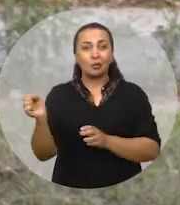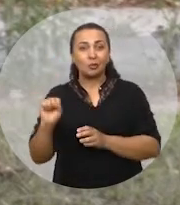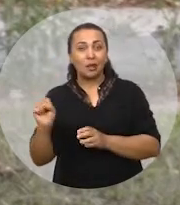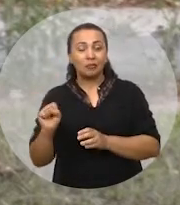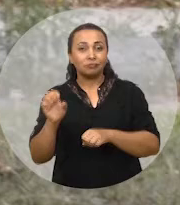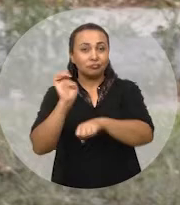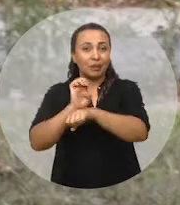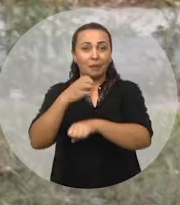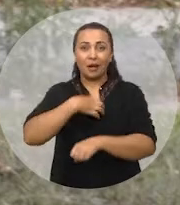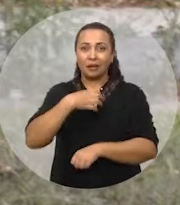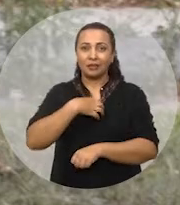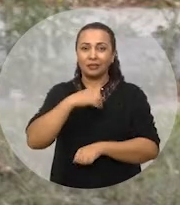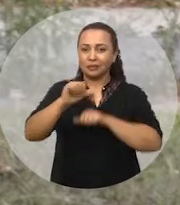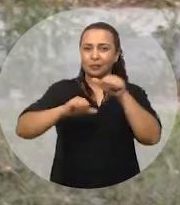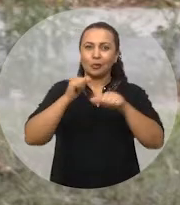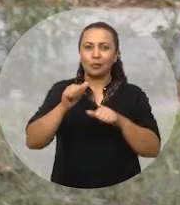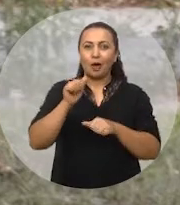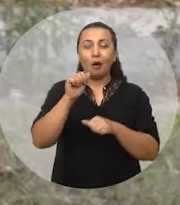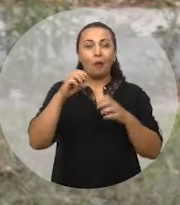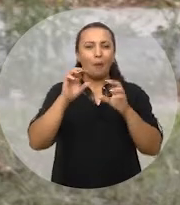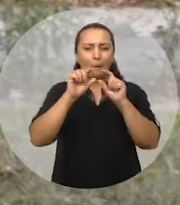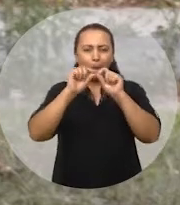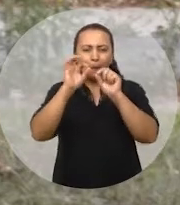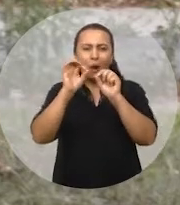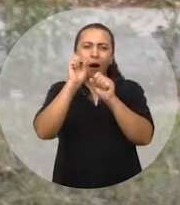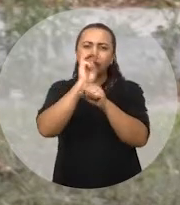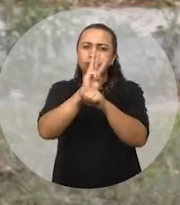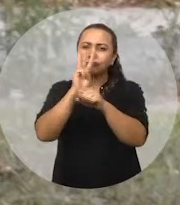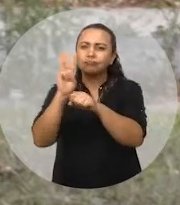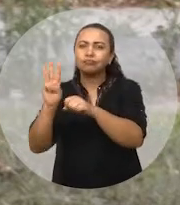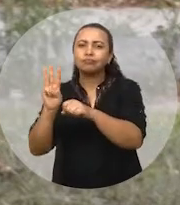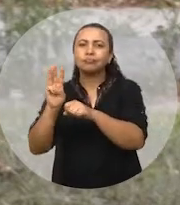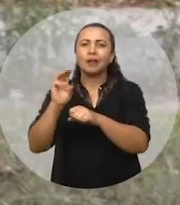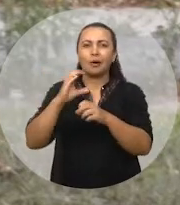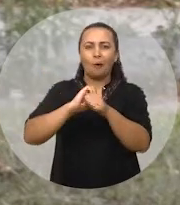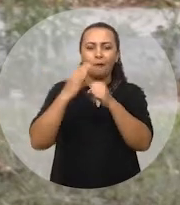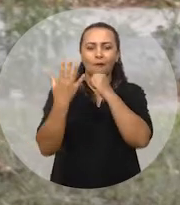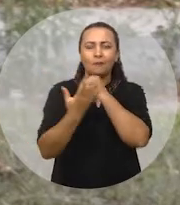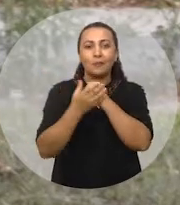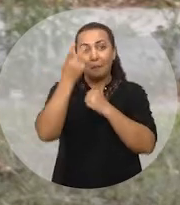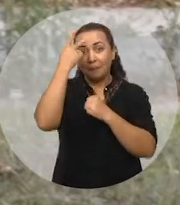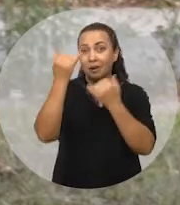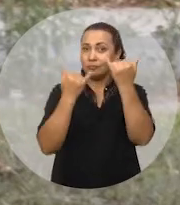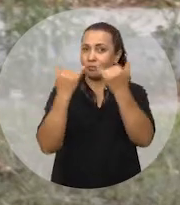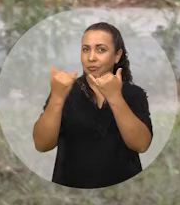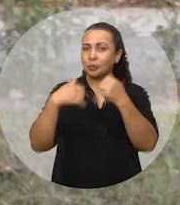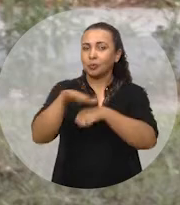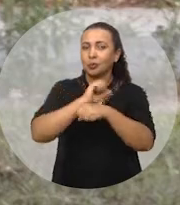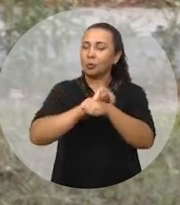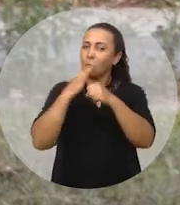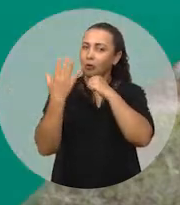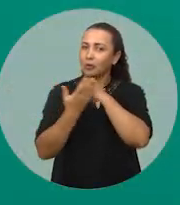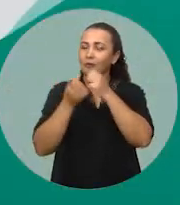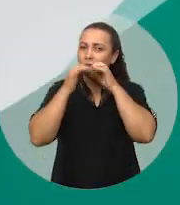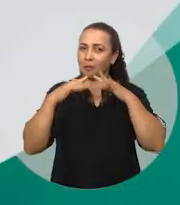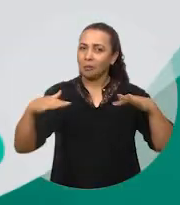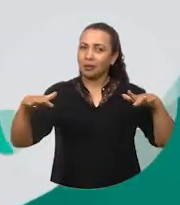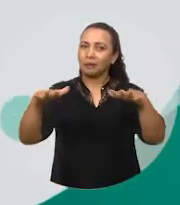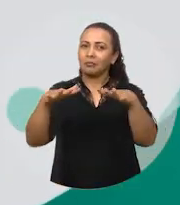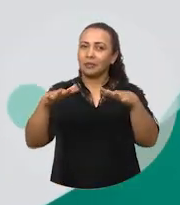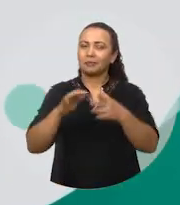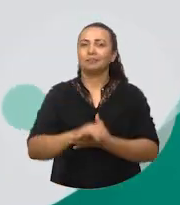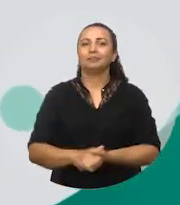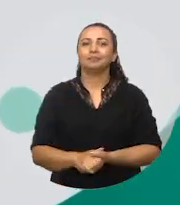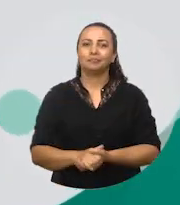o portal GeoCovid. Tudo para você ficar muito bem informado a respeito da pandemia do coronavírus.